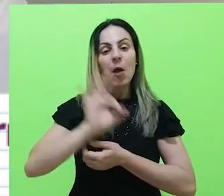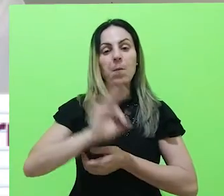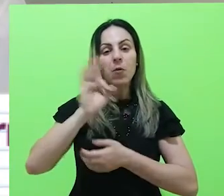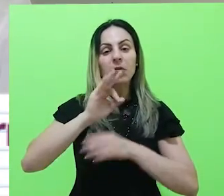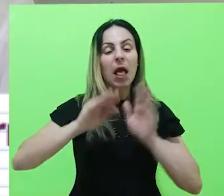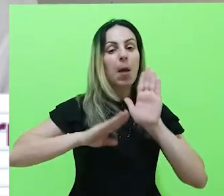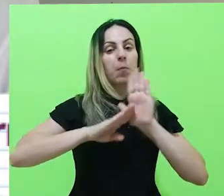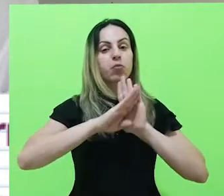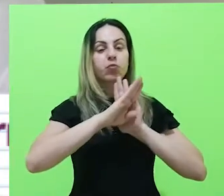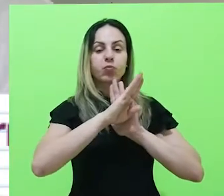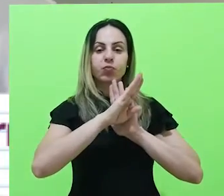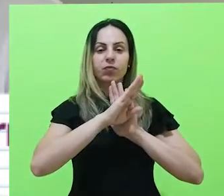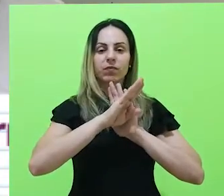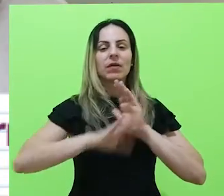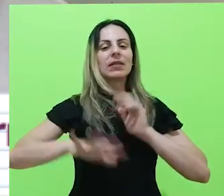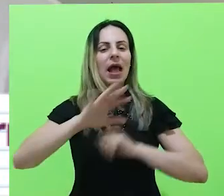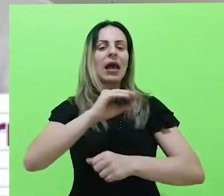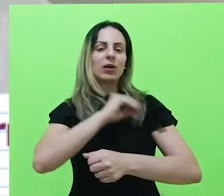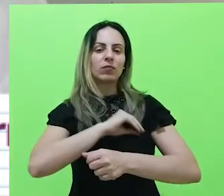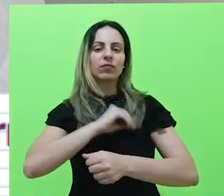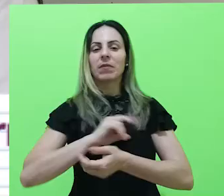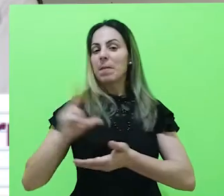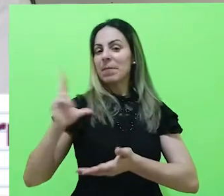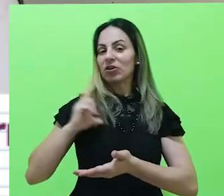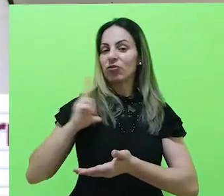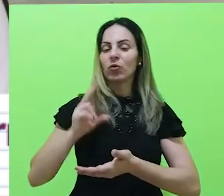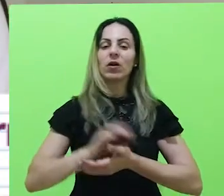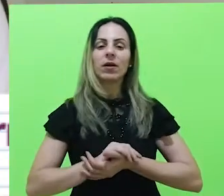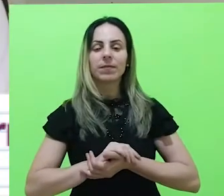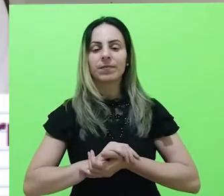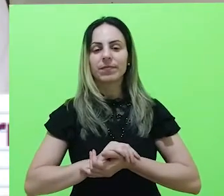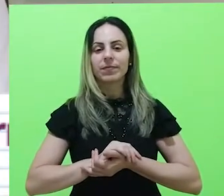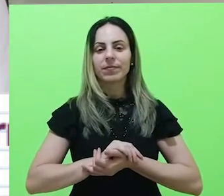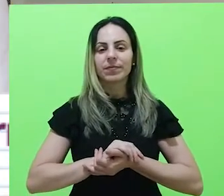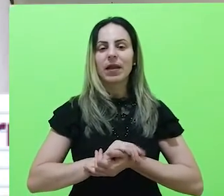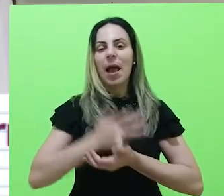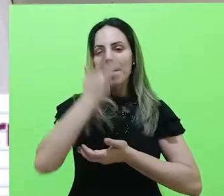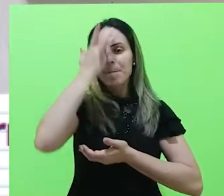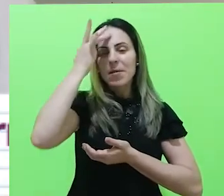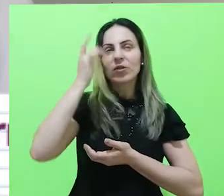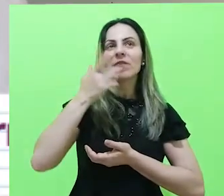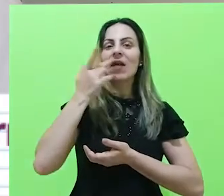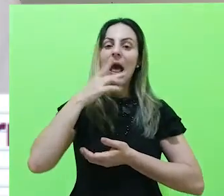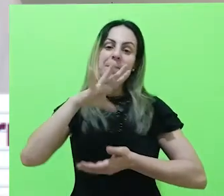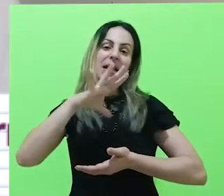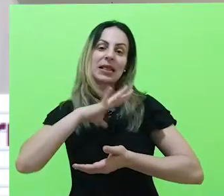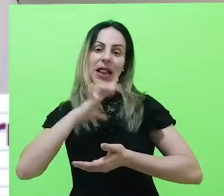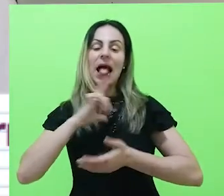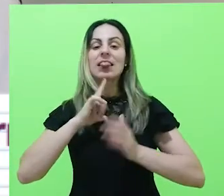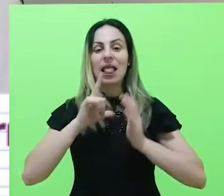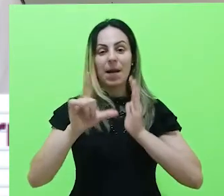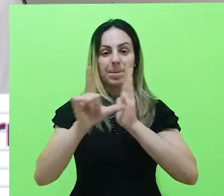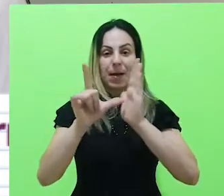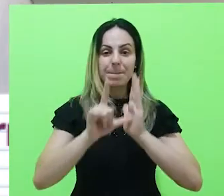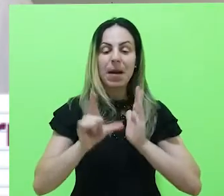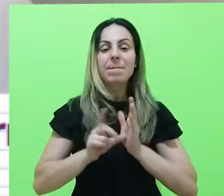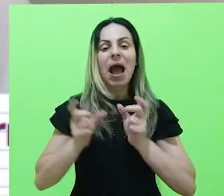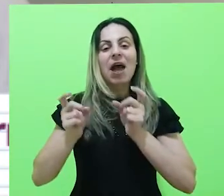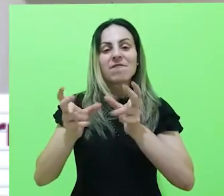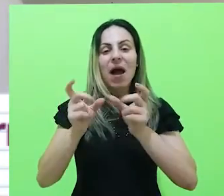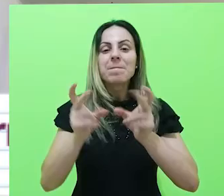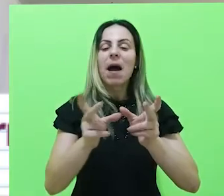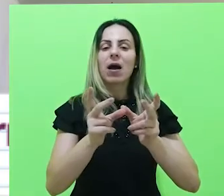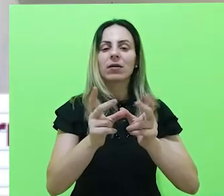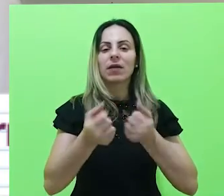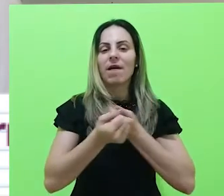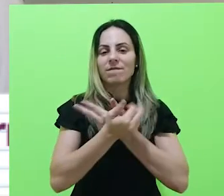mais alto do que a média salarial no setor privado. Quem nunca brincou, né, ao falar que na minha cidade tem uma farmácia em cada esquina? É